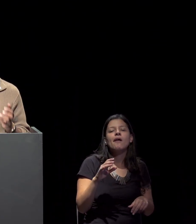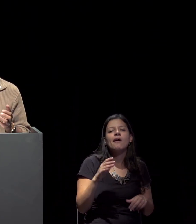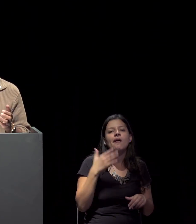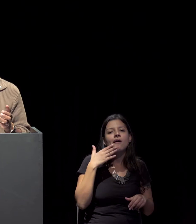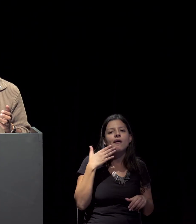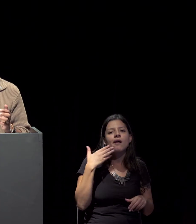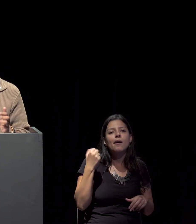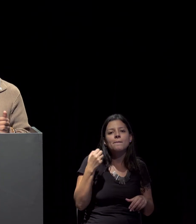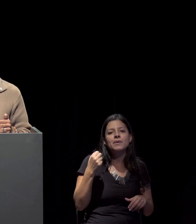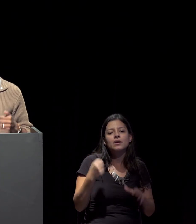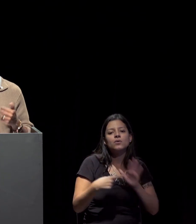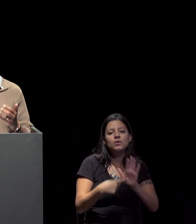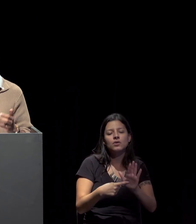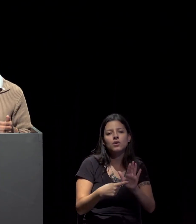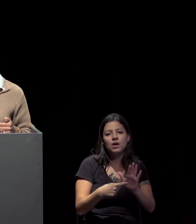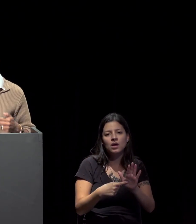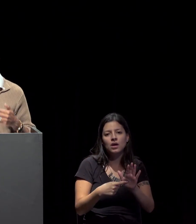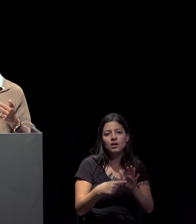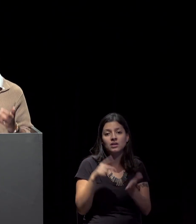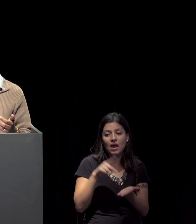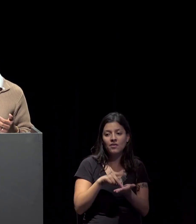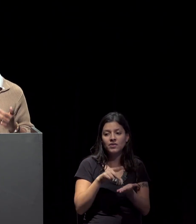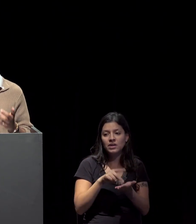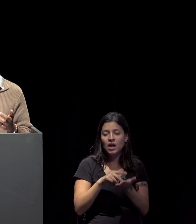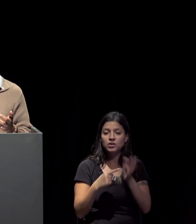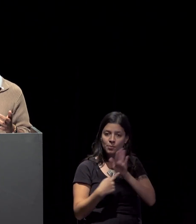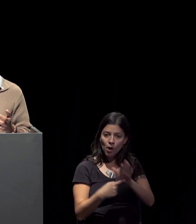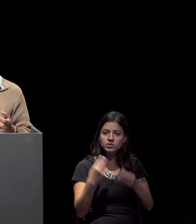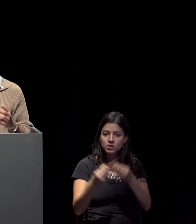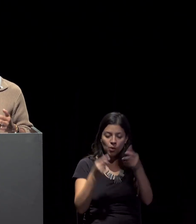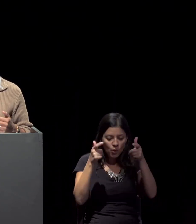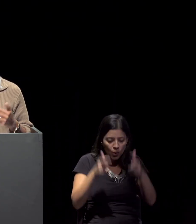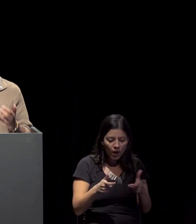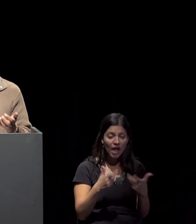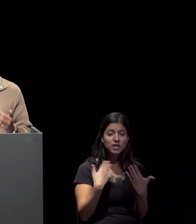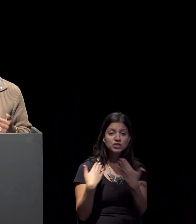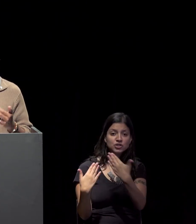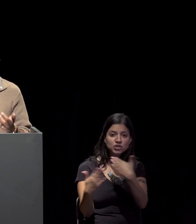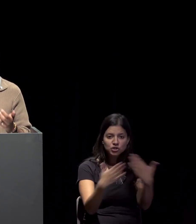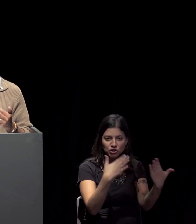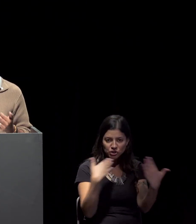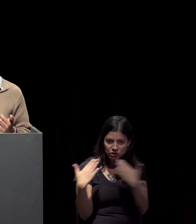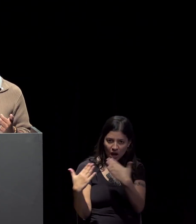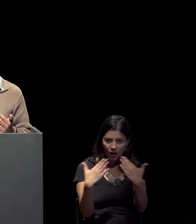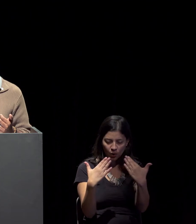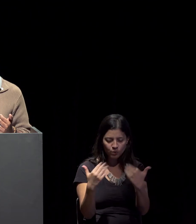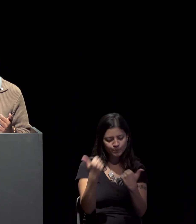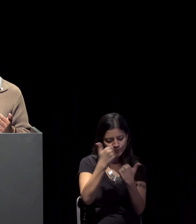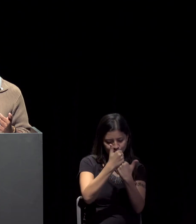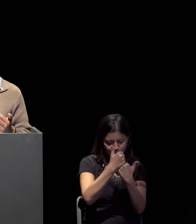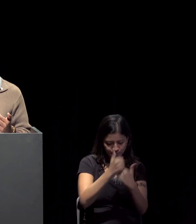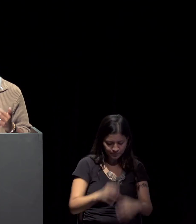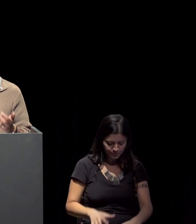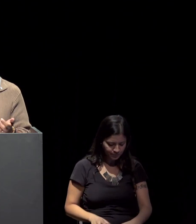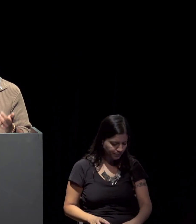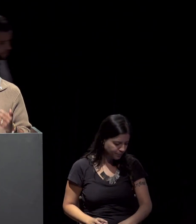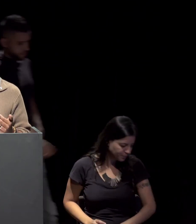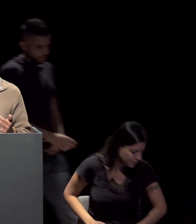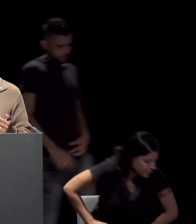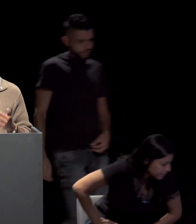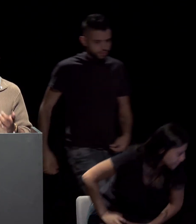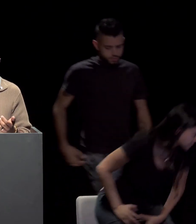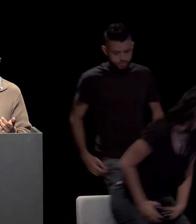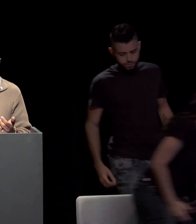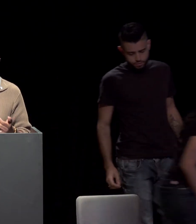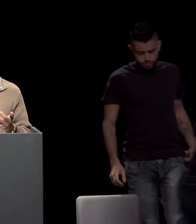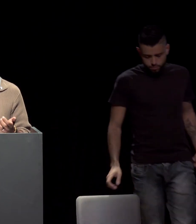representado. Na verdade, elas recriam um campo tenso de diálogo no qual a própria ideia do não negro é questionada, e no qual a própria